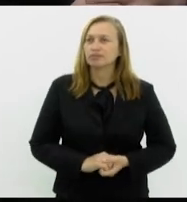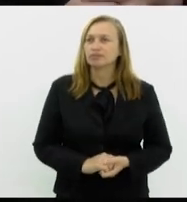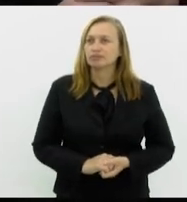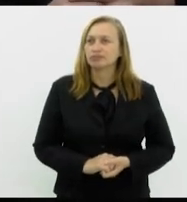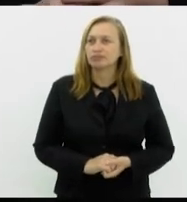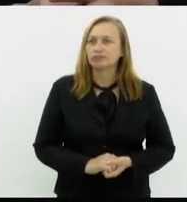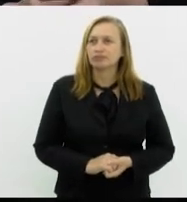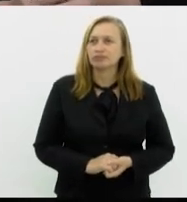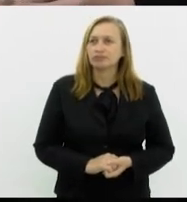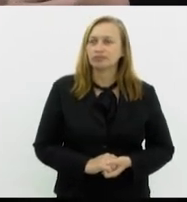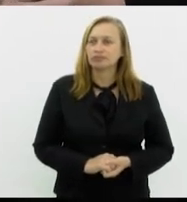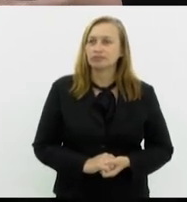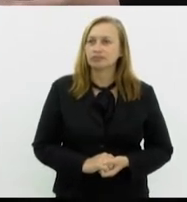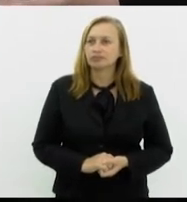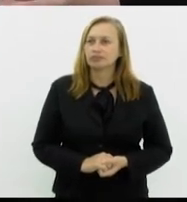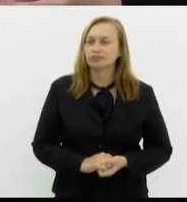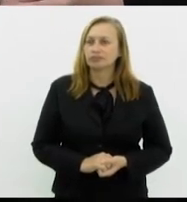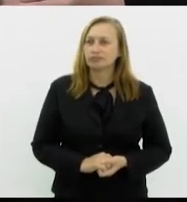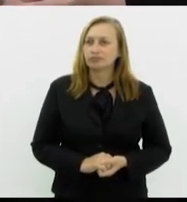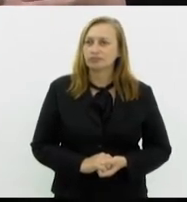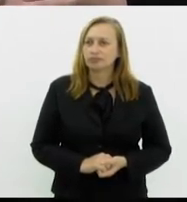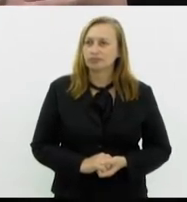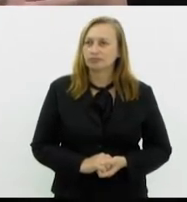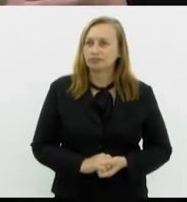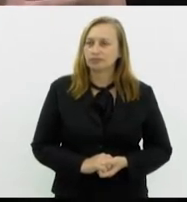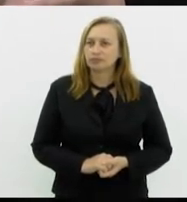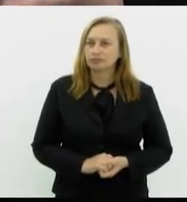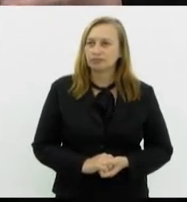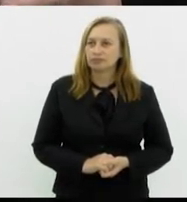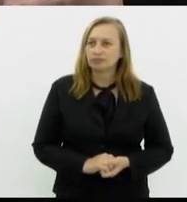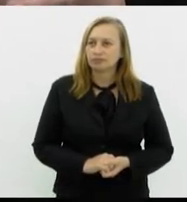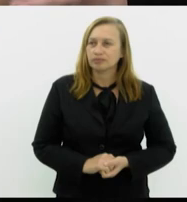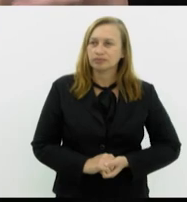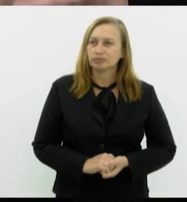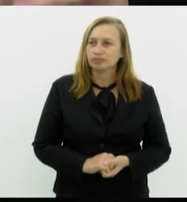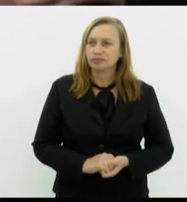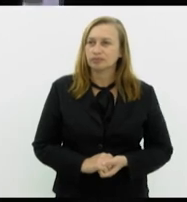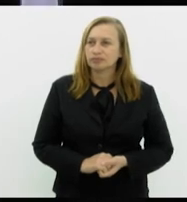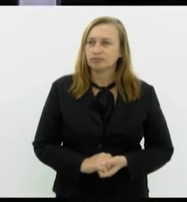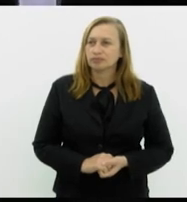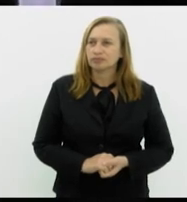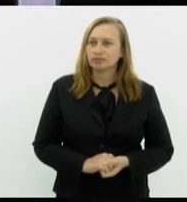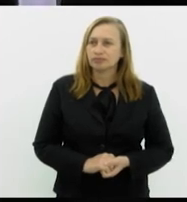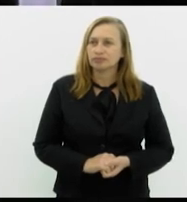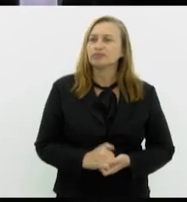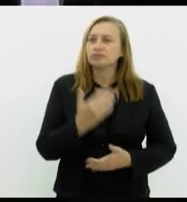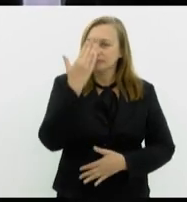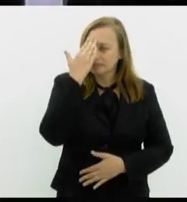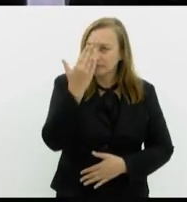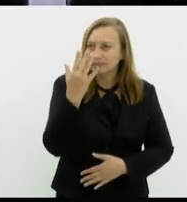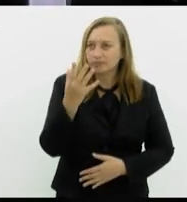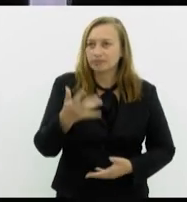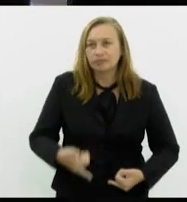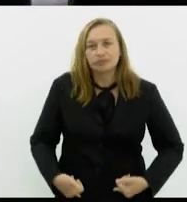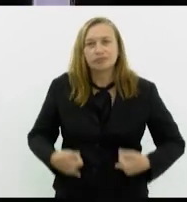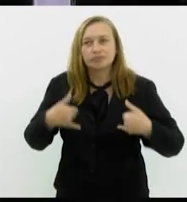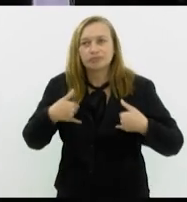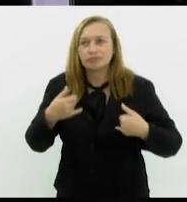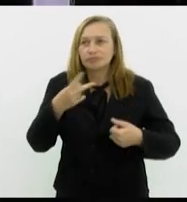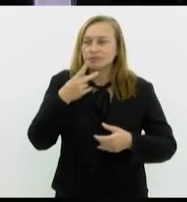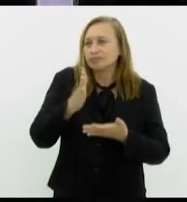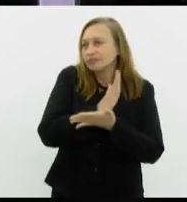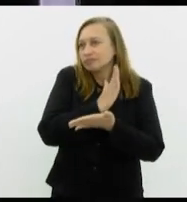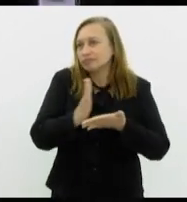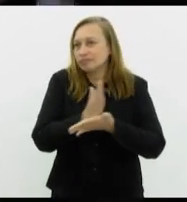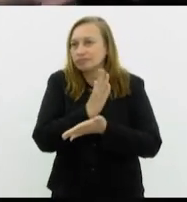you for giving me this honor to say a few words to you. Muito obrigada por me dar a honra de dizer algumas palavras